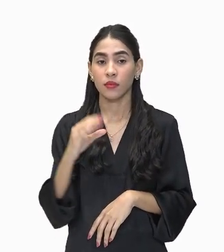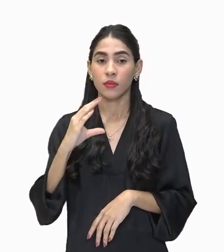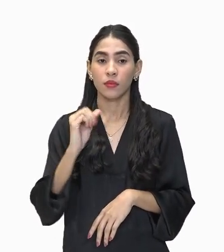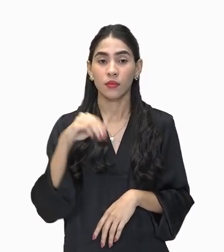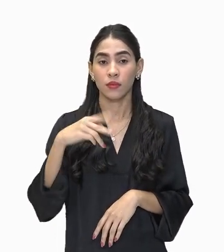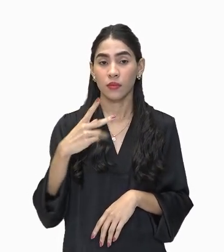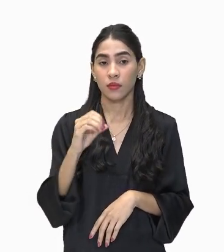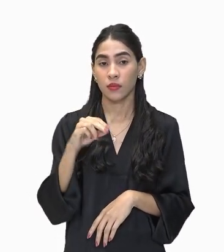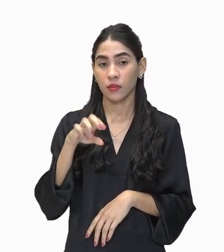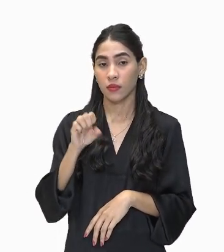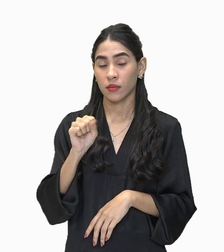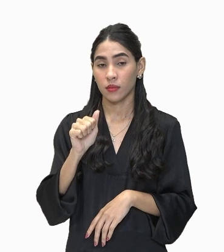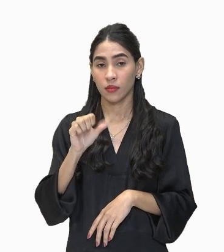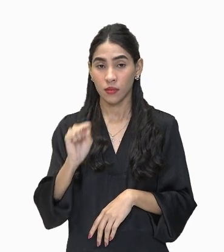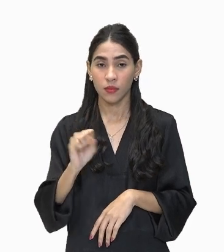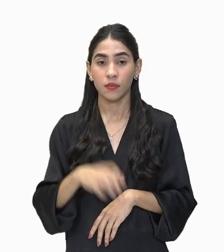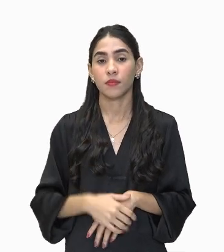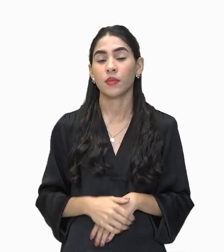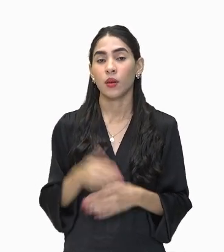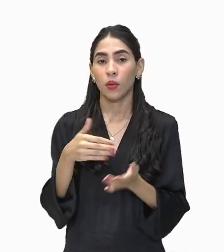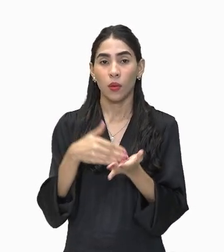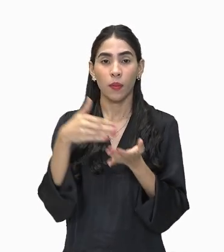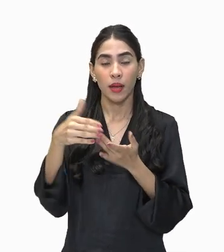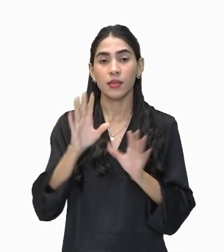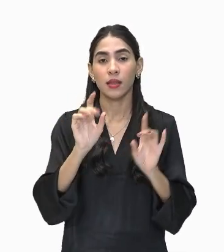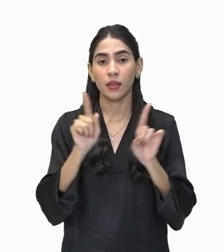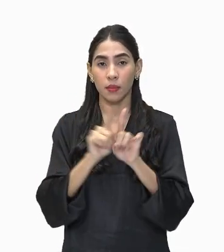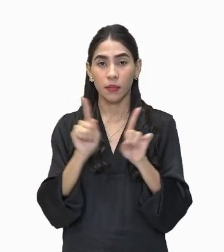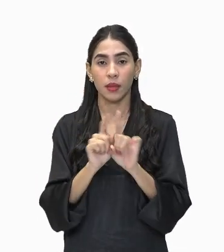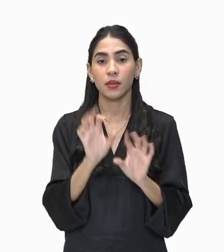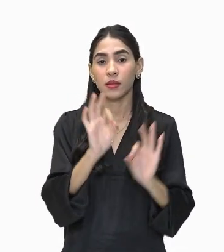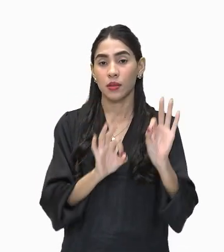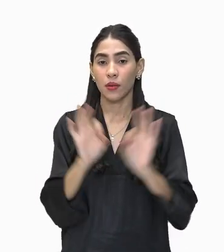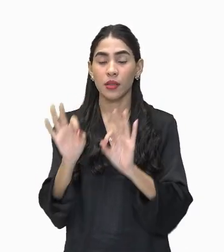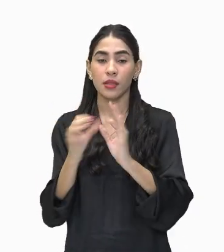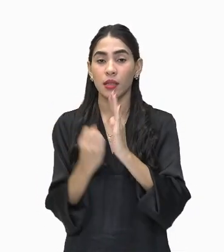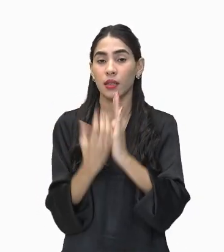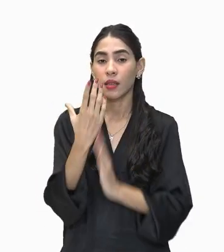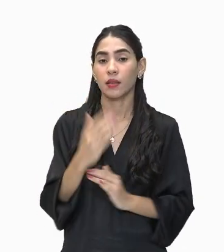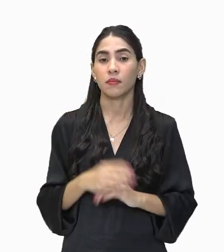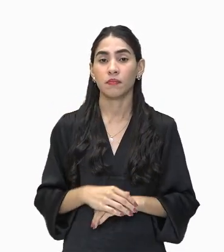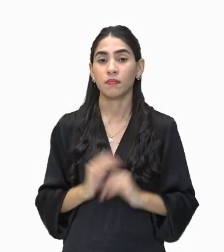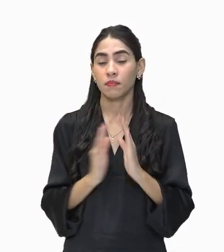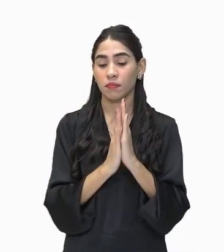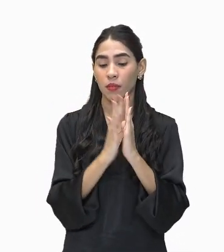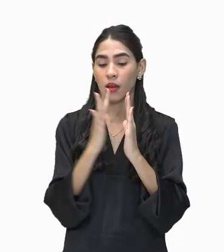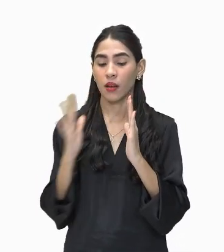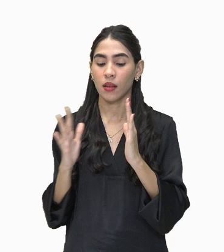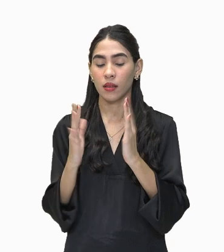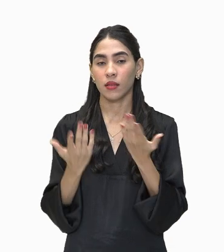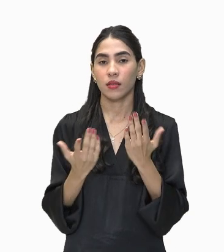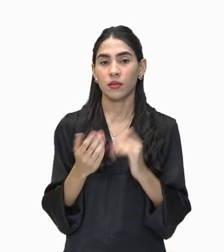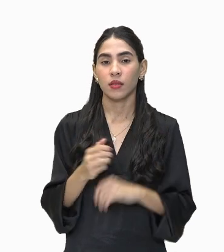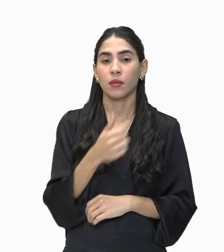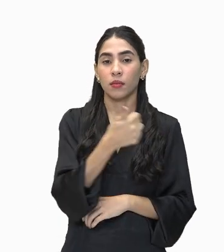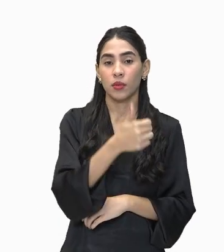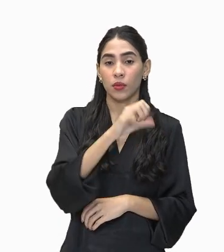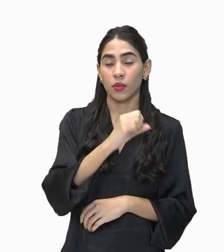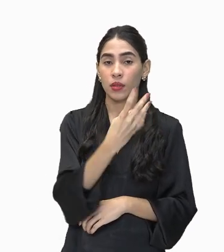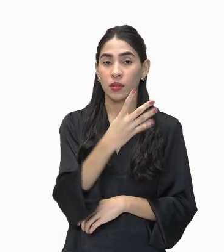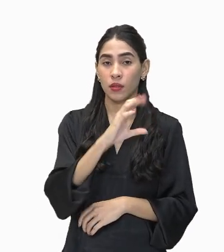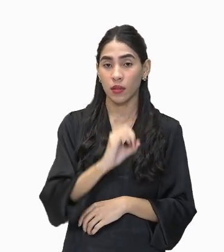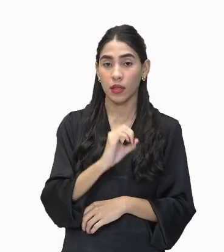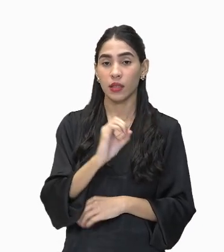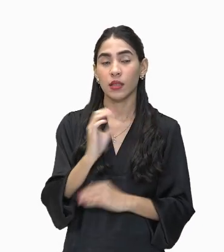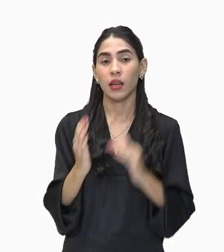Camponesa. A Liga Camponesa, ela vai começar a se organizar e surgir aí durante as décadas de